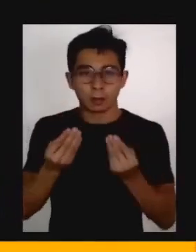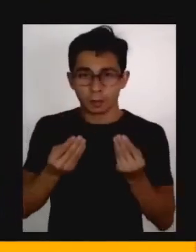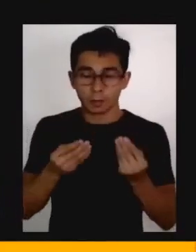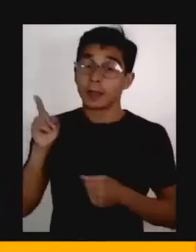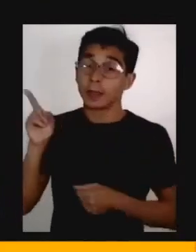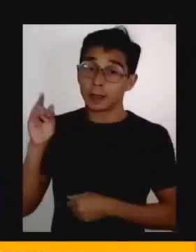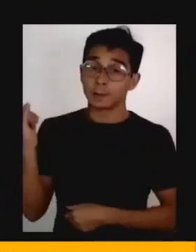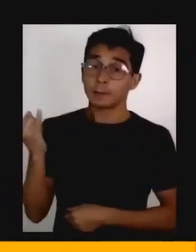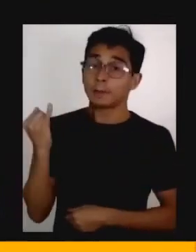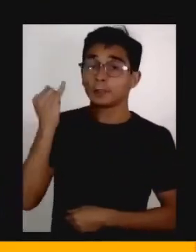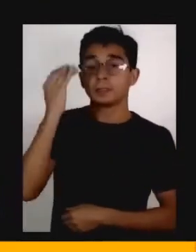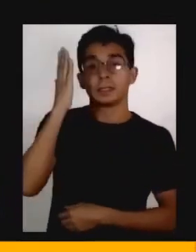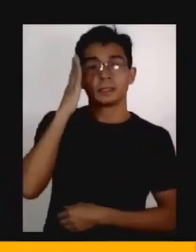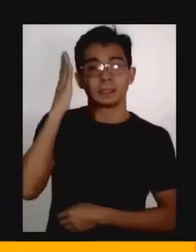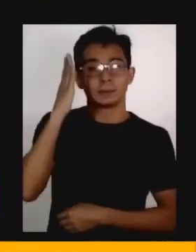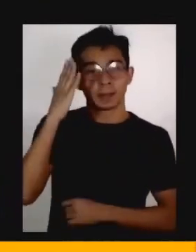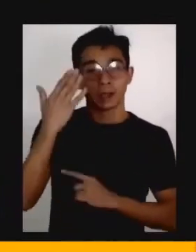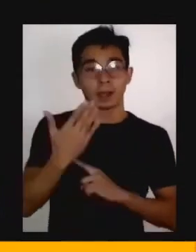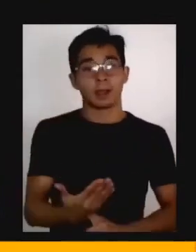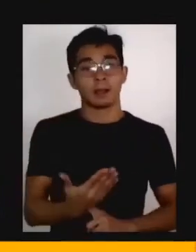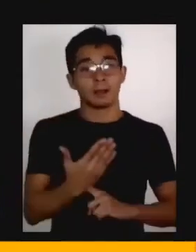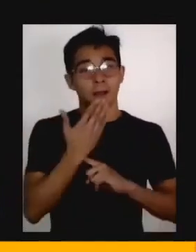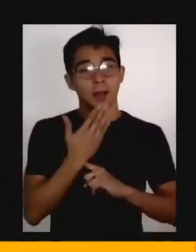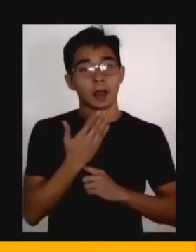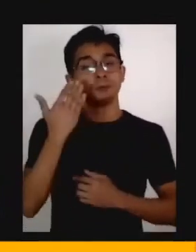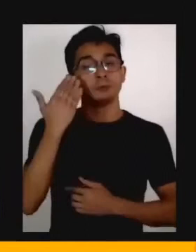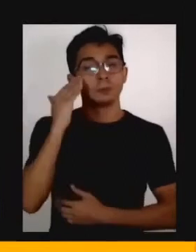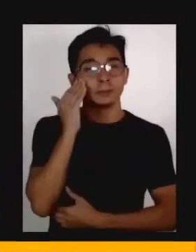para que a gente possa conseguir entender